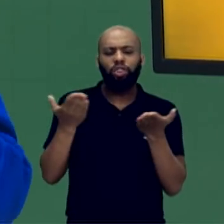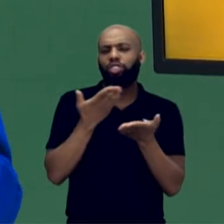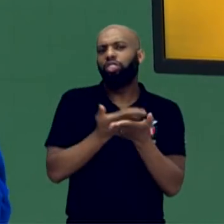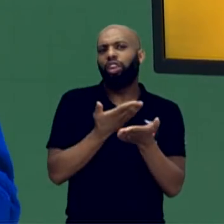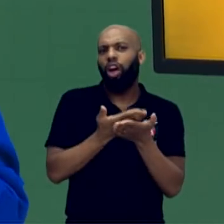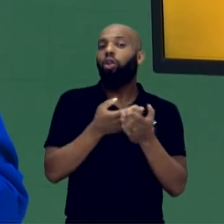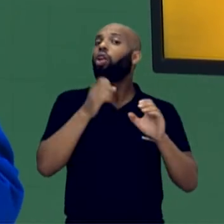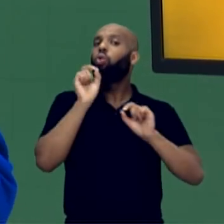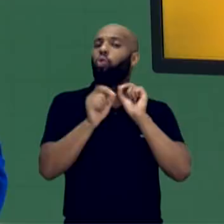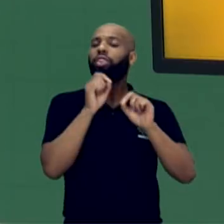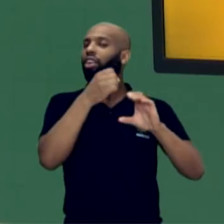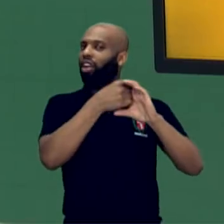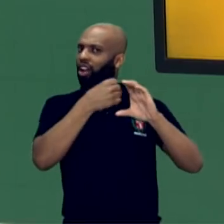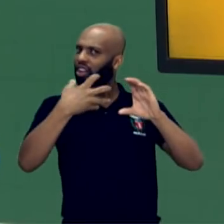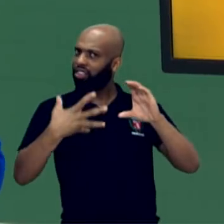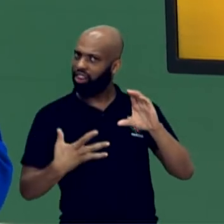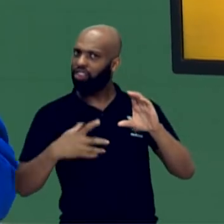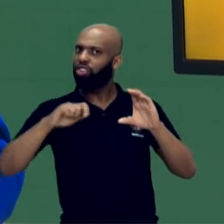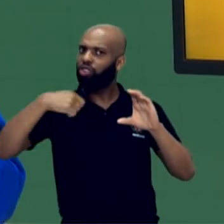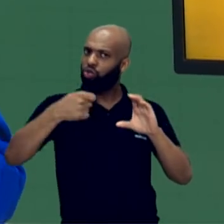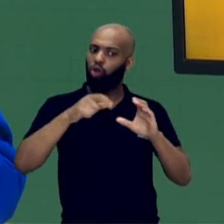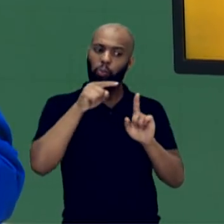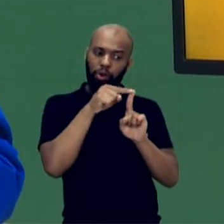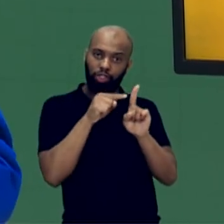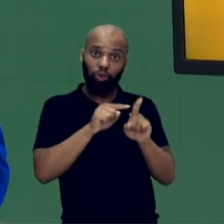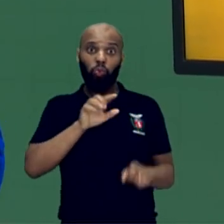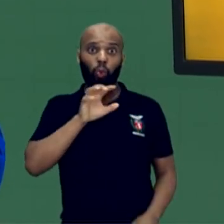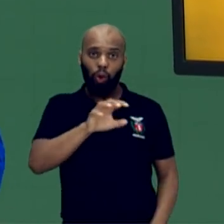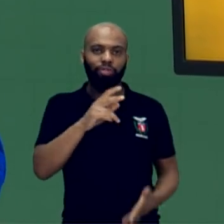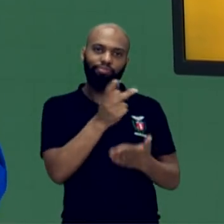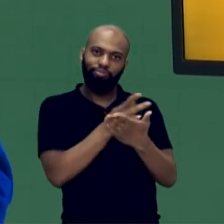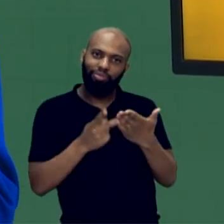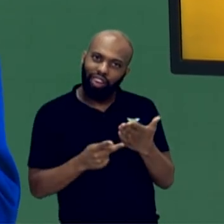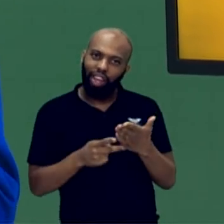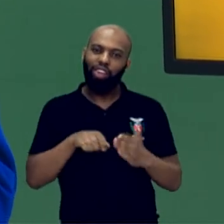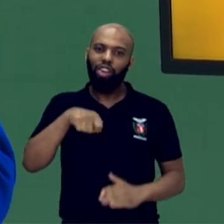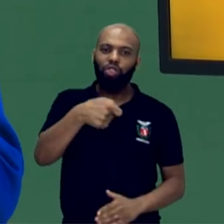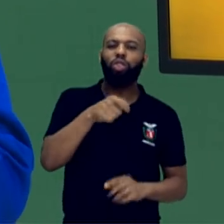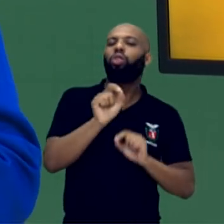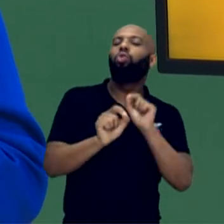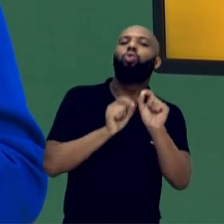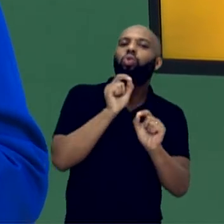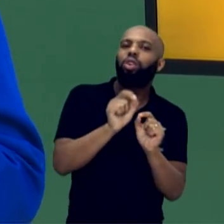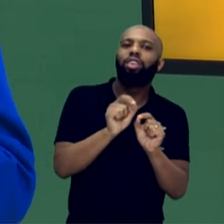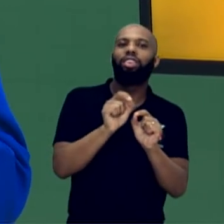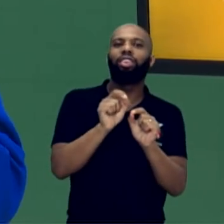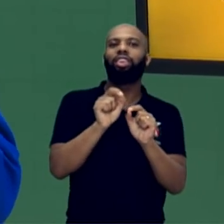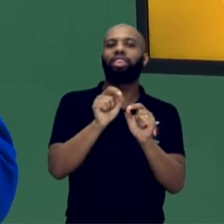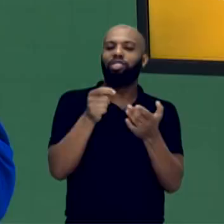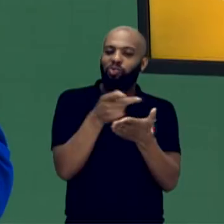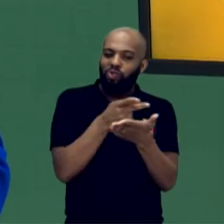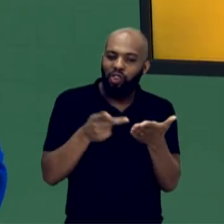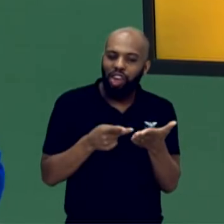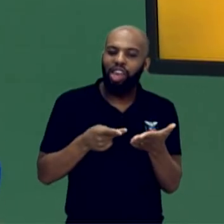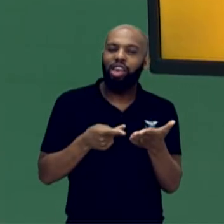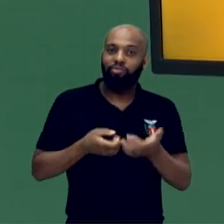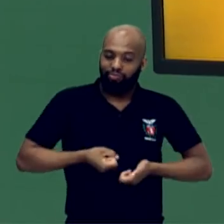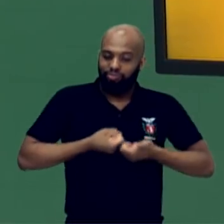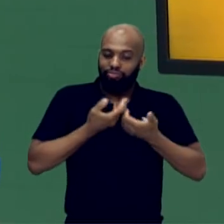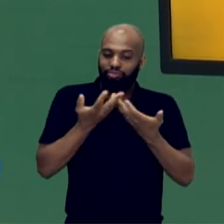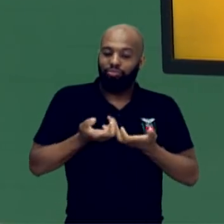sobre as características, então, desse tipo de poema, sobre os recursos que os poemas